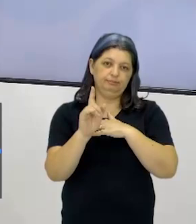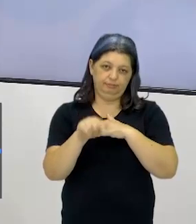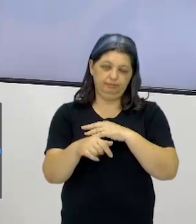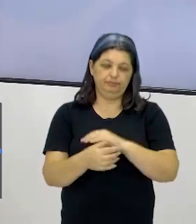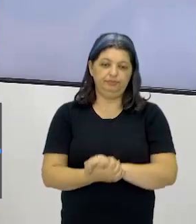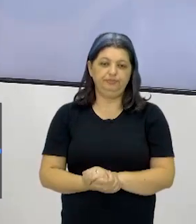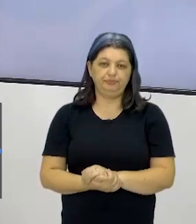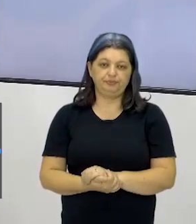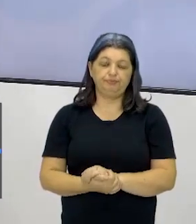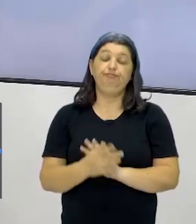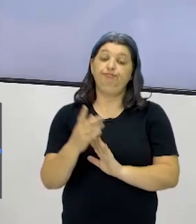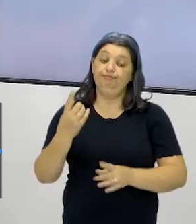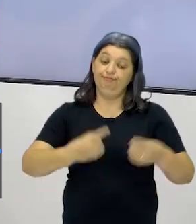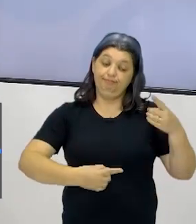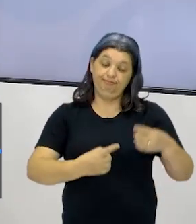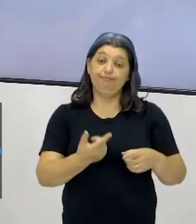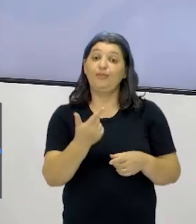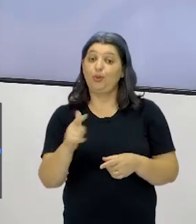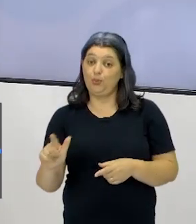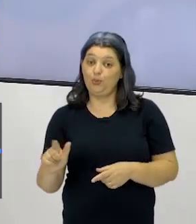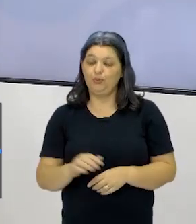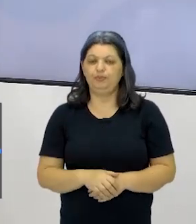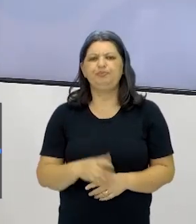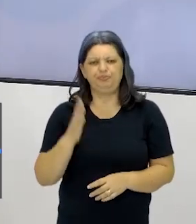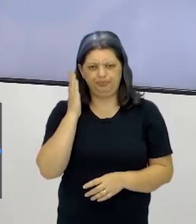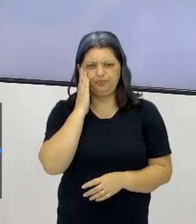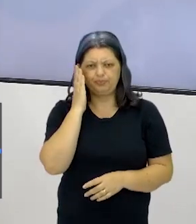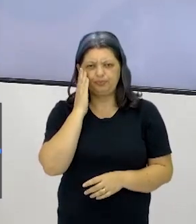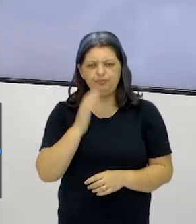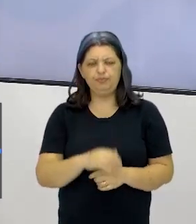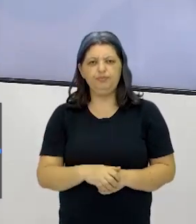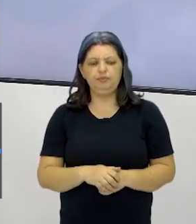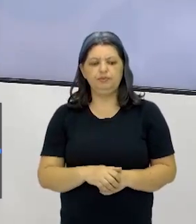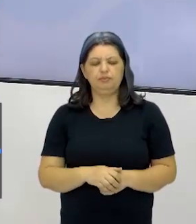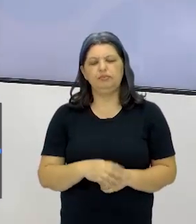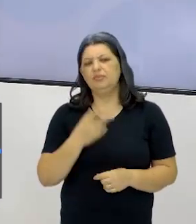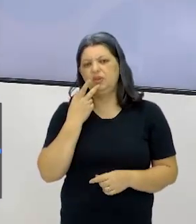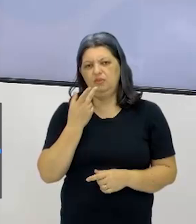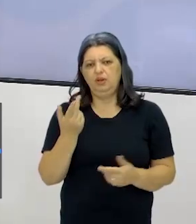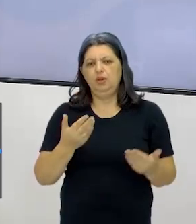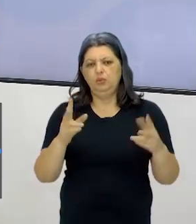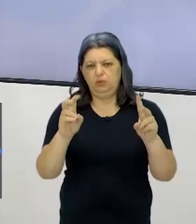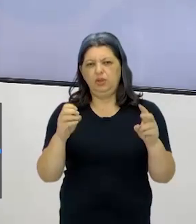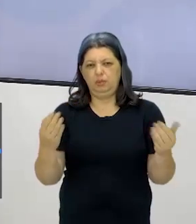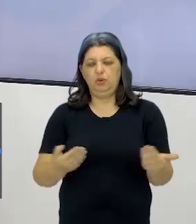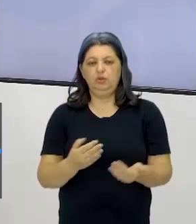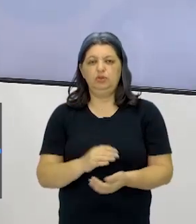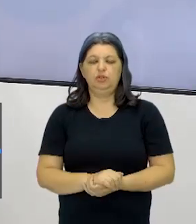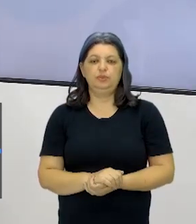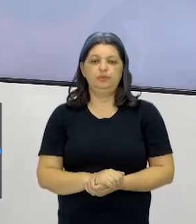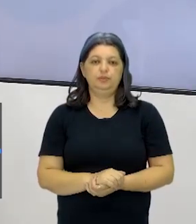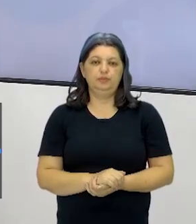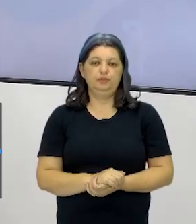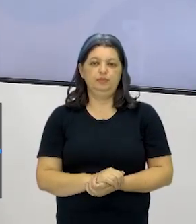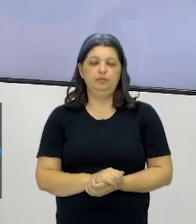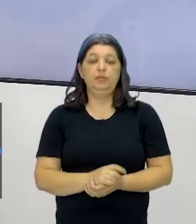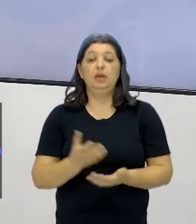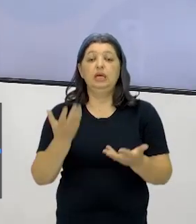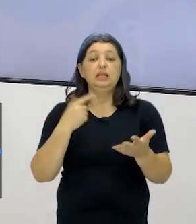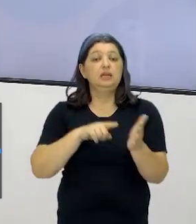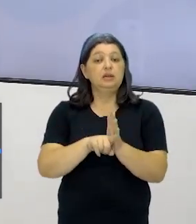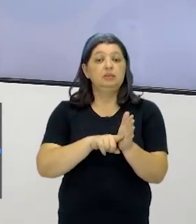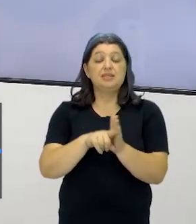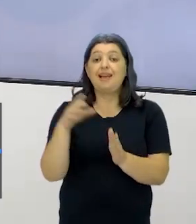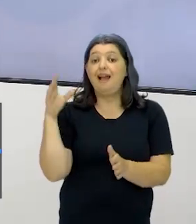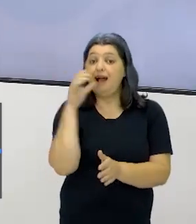Aí o debate é outro, né? Eu sei que a gente vai falar muito sobre isso ainda hoje, tá? Mas eu queria fazer uma pesquisa muito